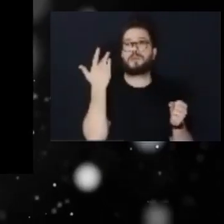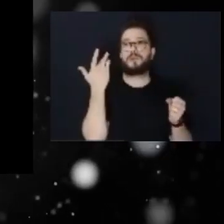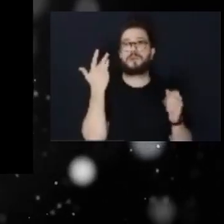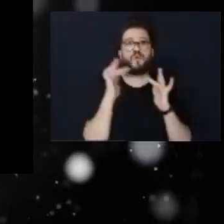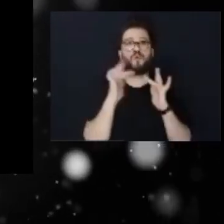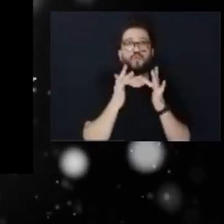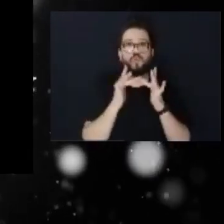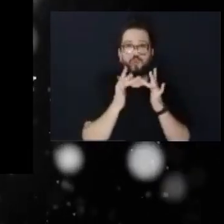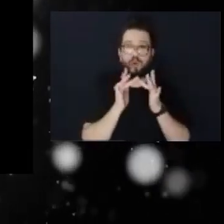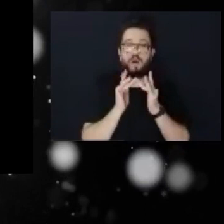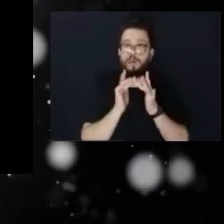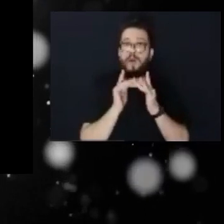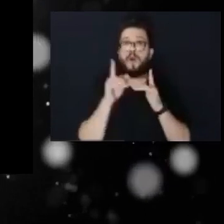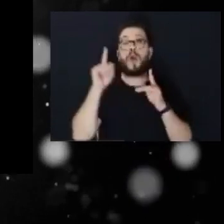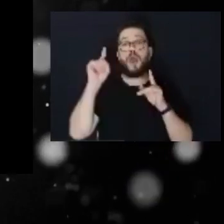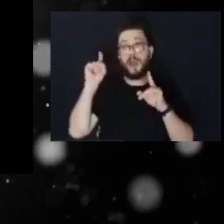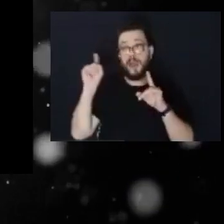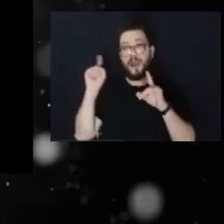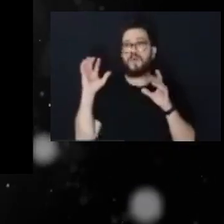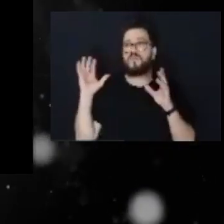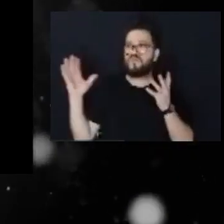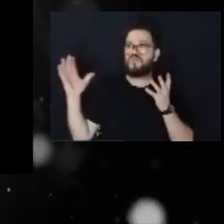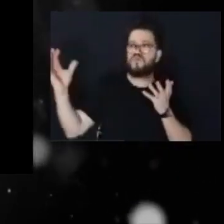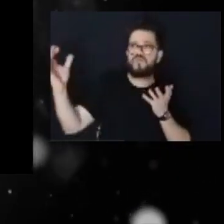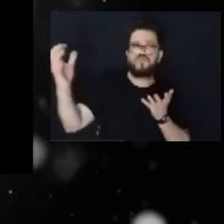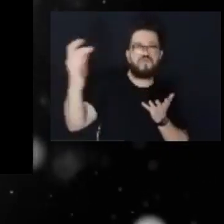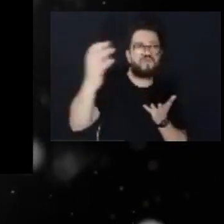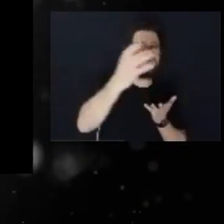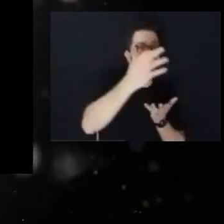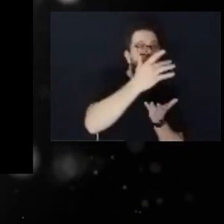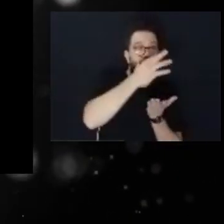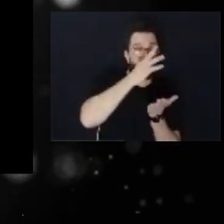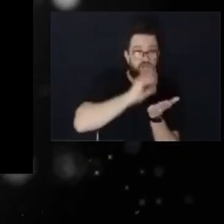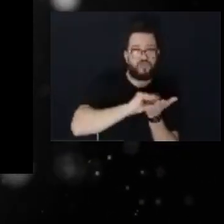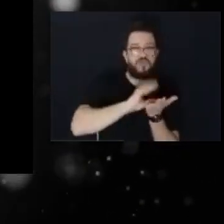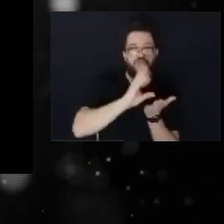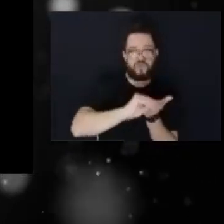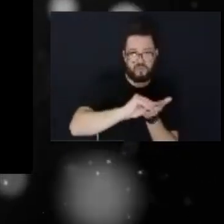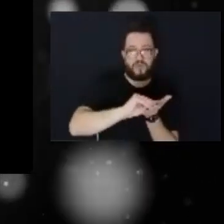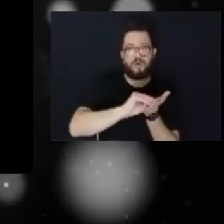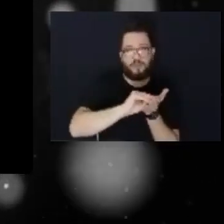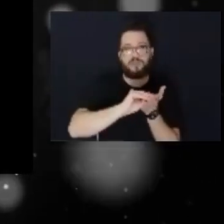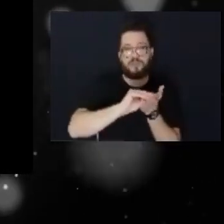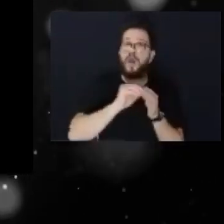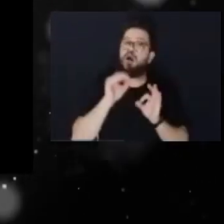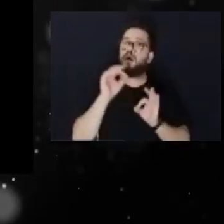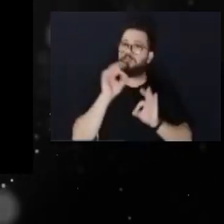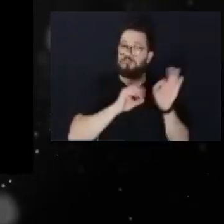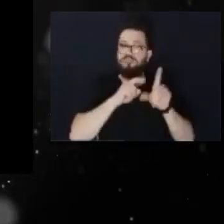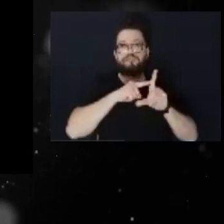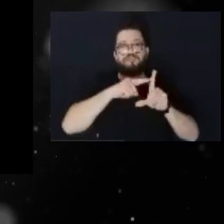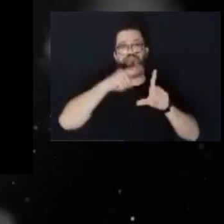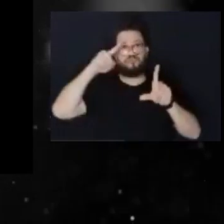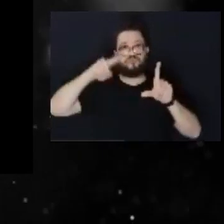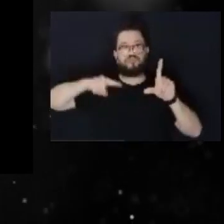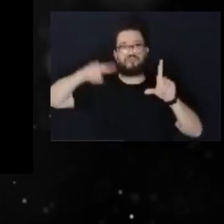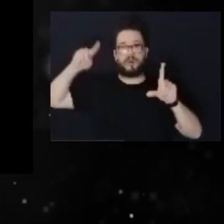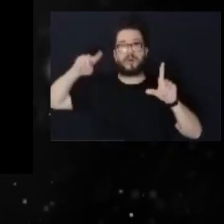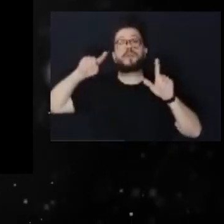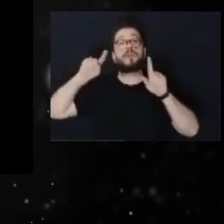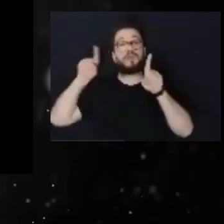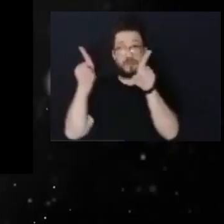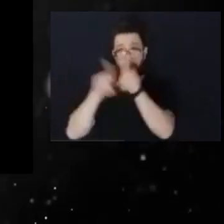consideramos os índices de mobilidade urbana e de vacinação. Esse mesmo modelo foi aplicado pelas cidades do Paraná do estudo.